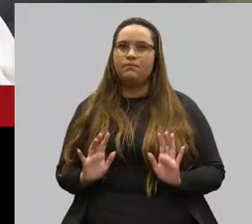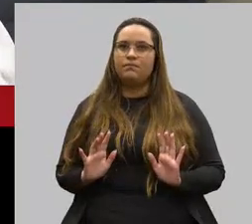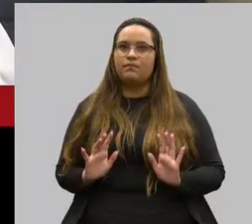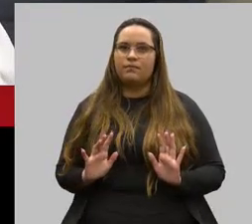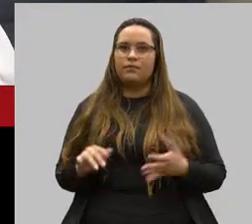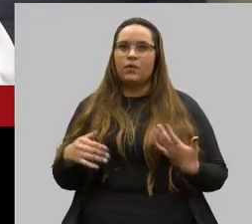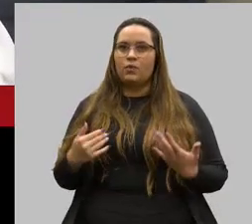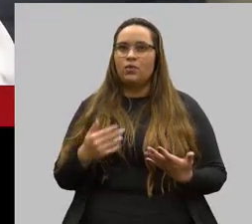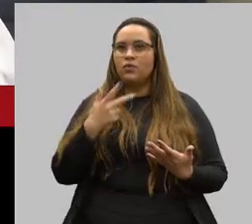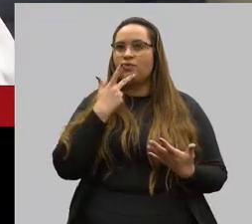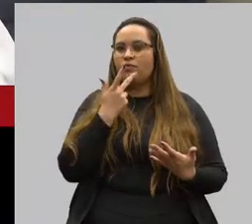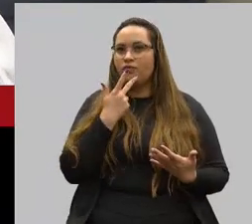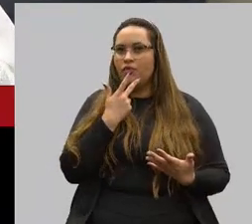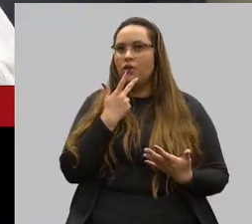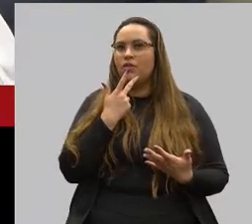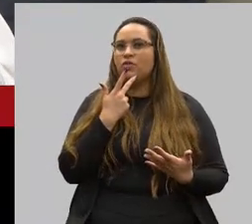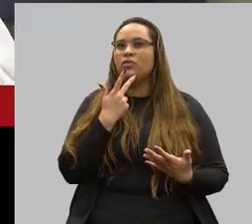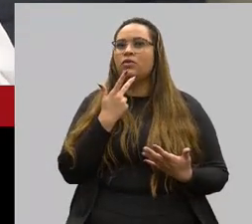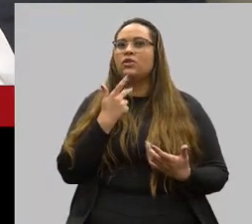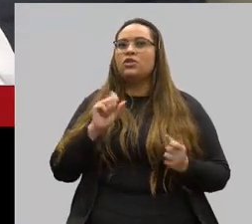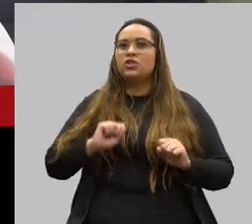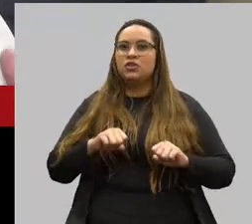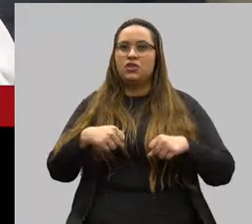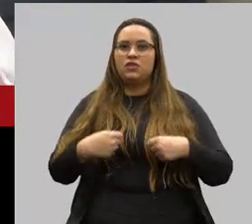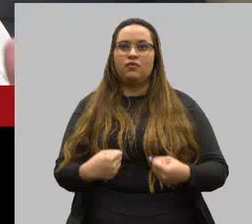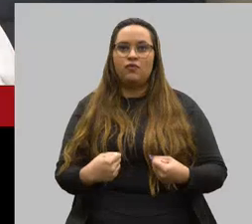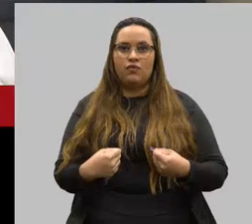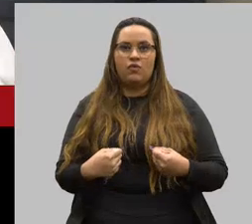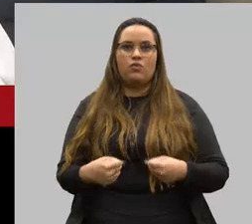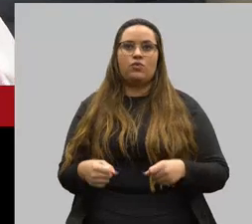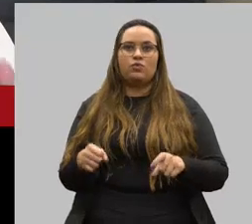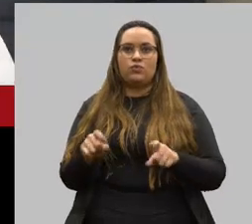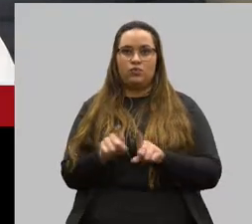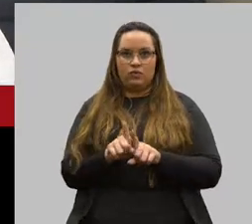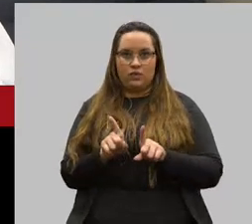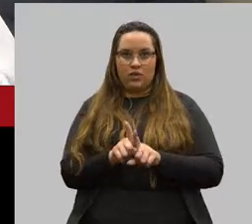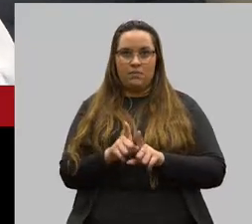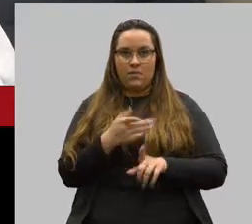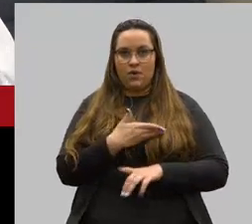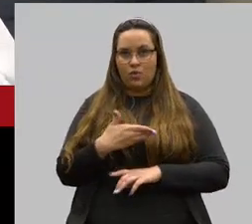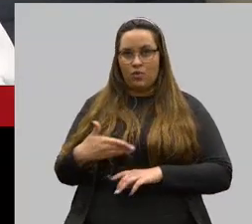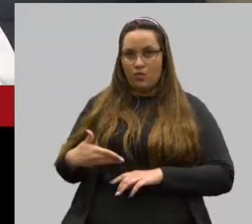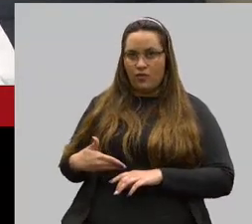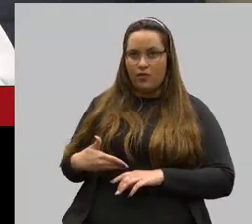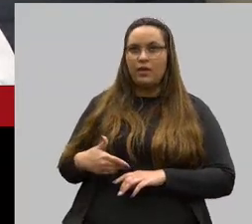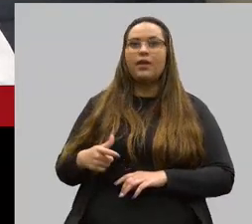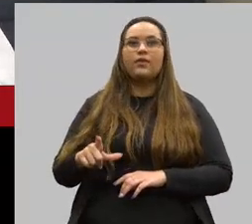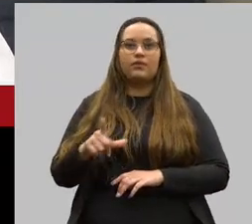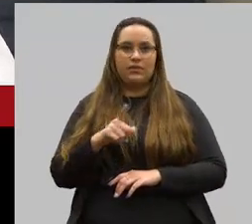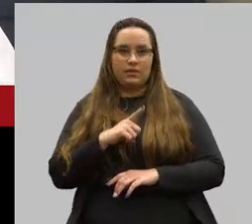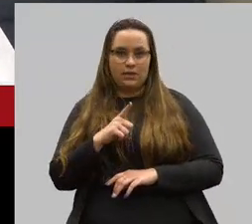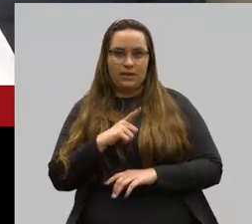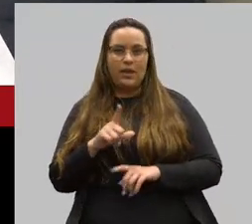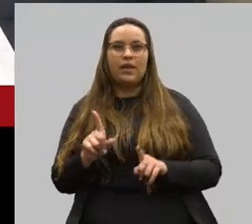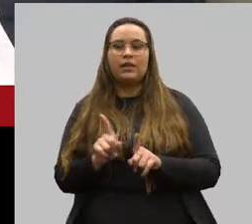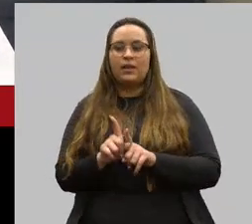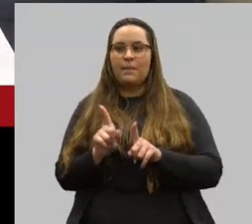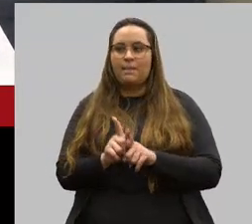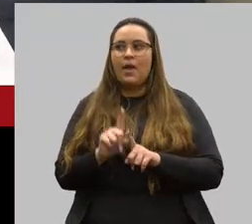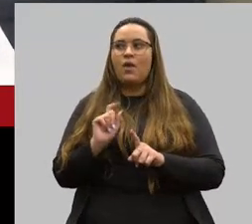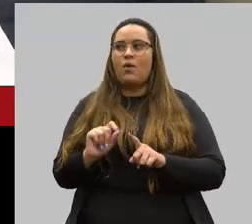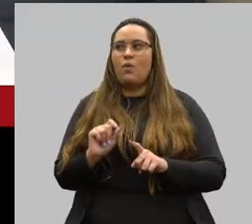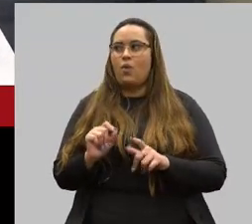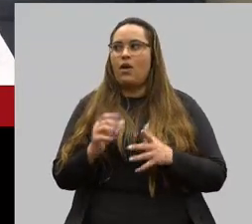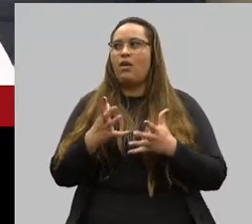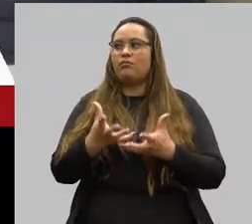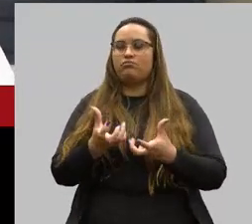nessa conjugação de esforços e da parte eh do governo há também né Essa Total receptividade Quanto